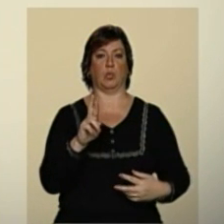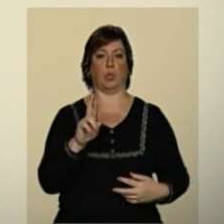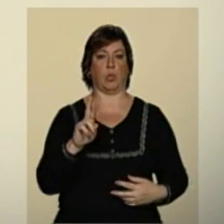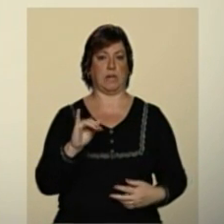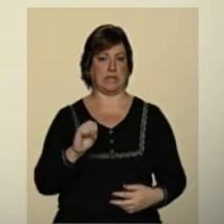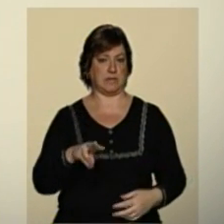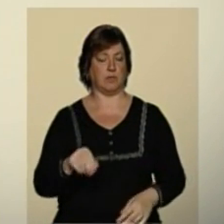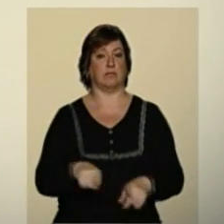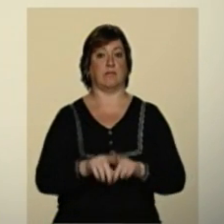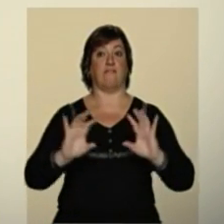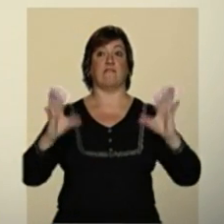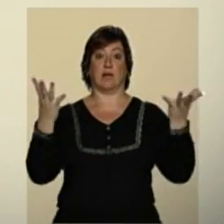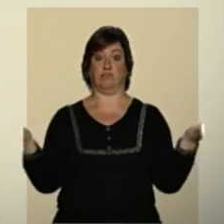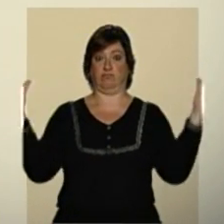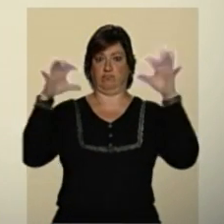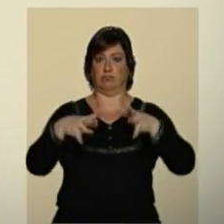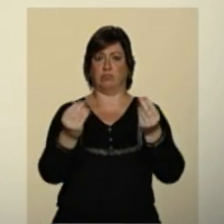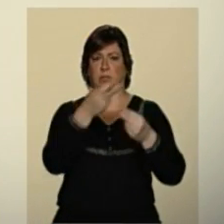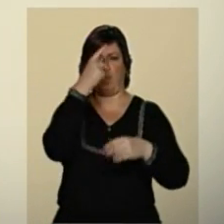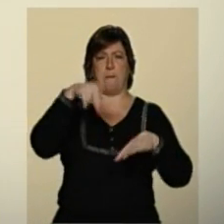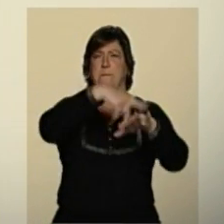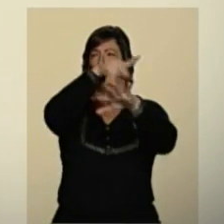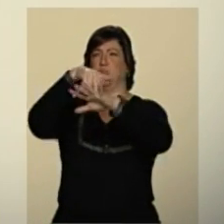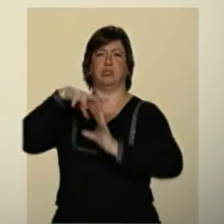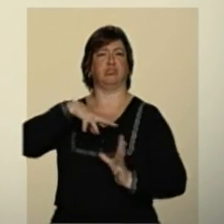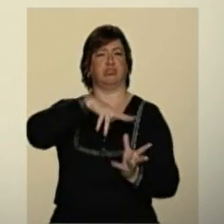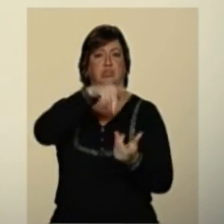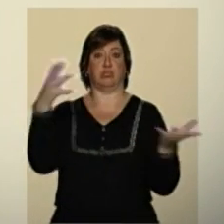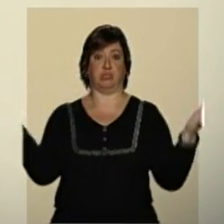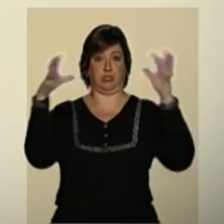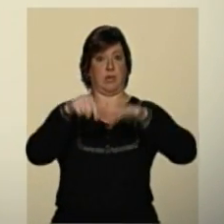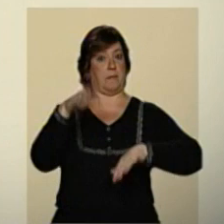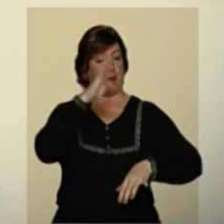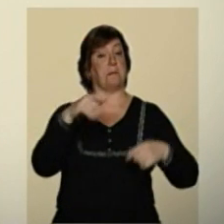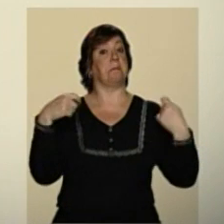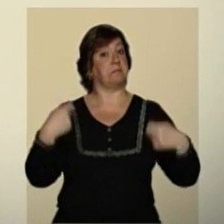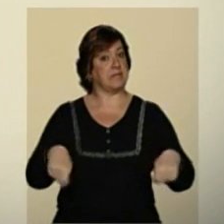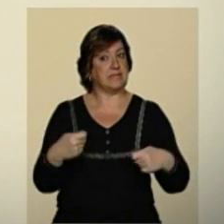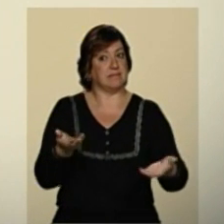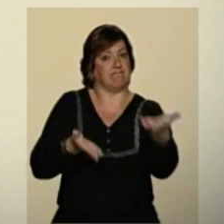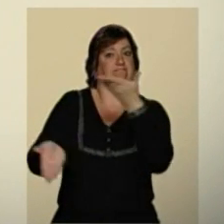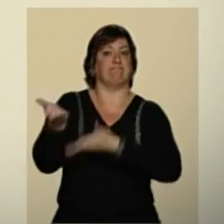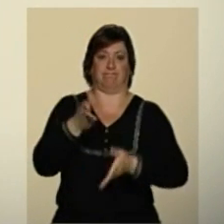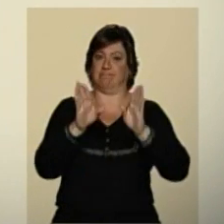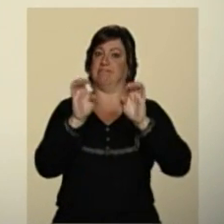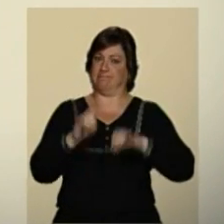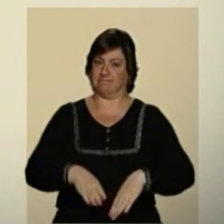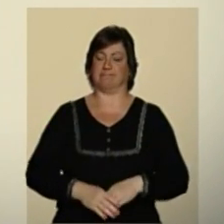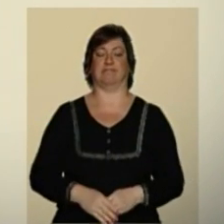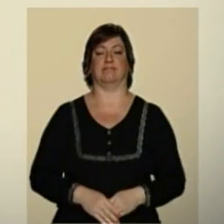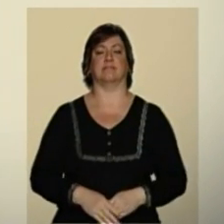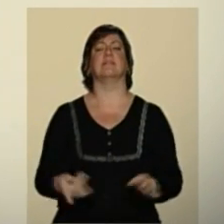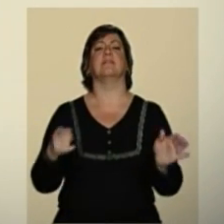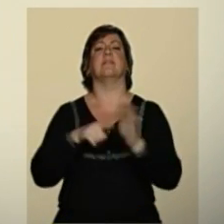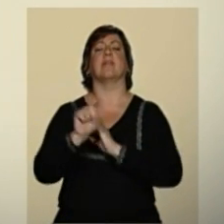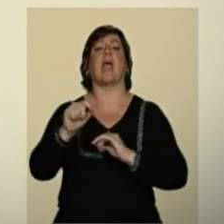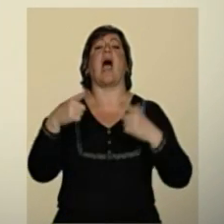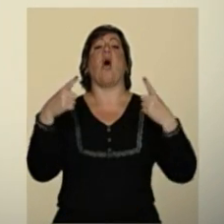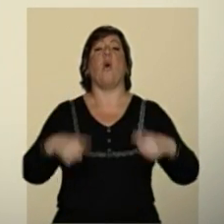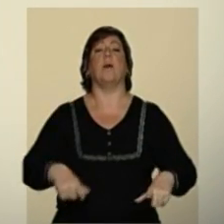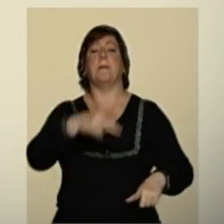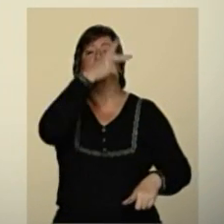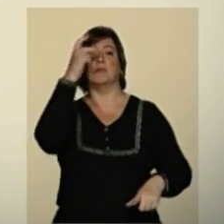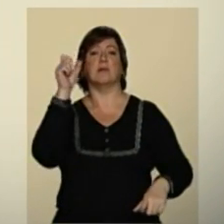atrair muitos estrangeiros para o Brasil e precisam de ser bem recebidos presidenta onde os interessados podem fazer